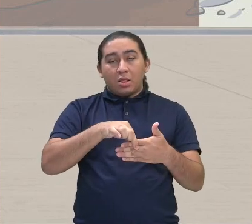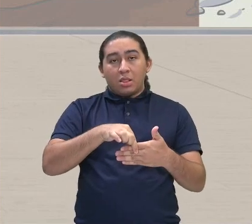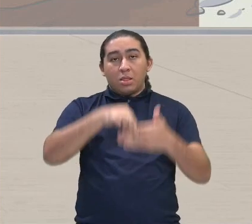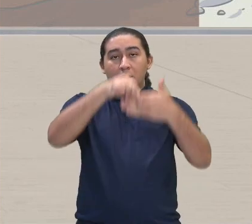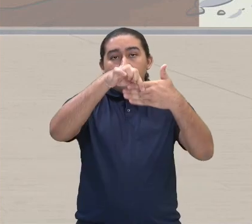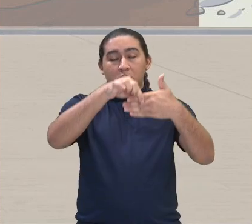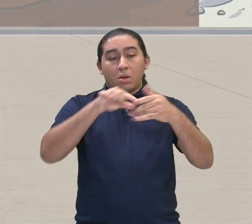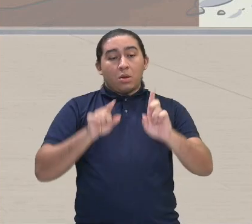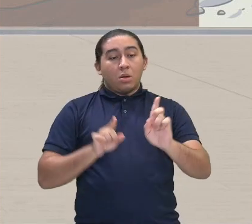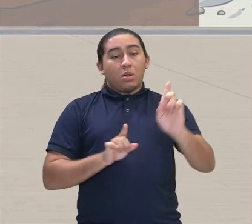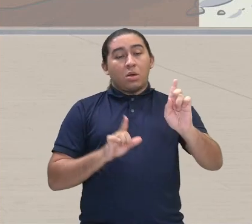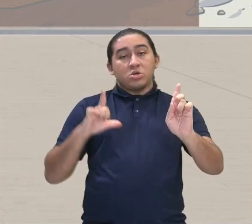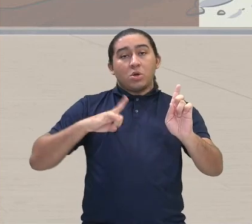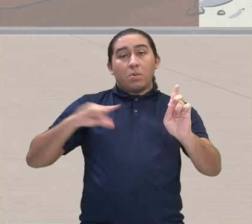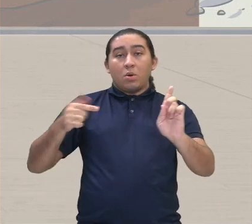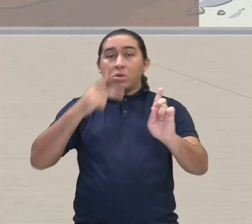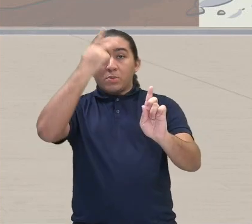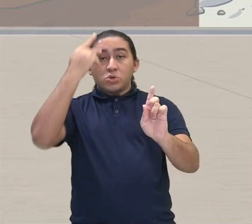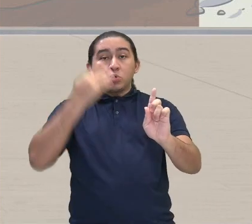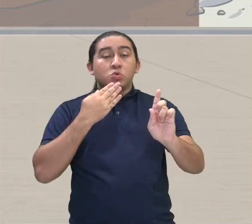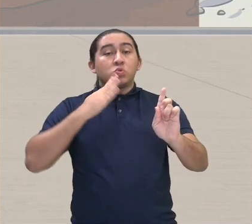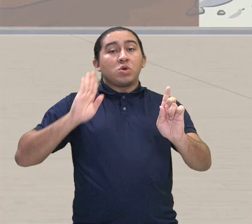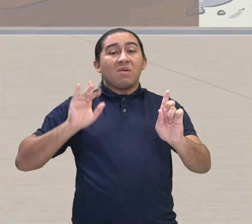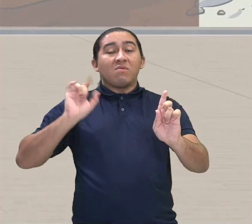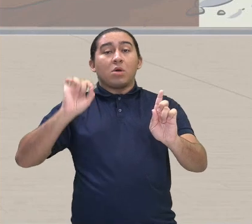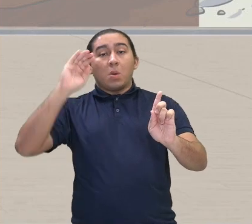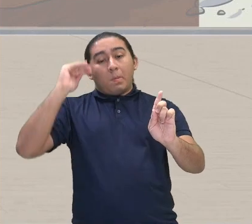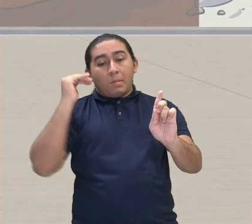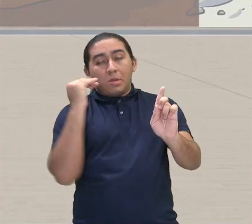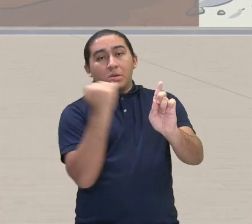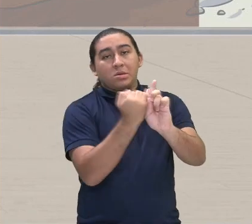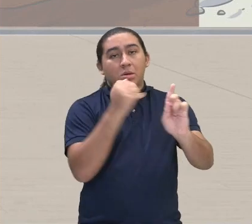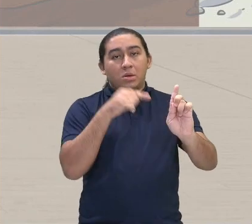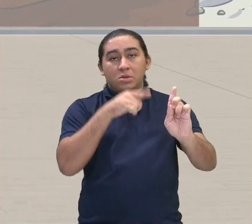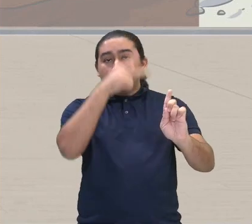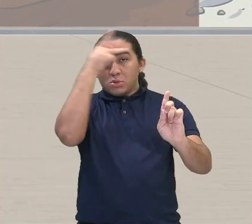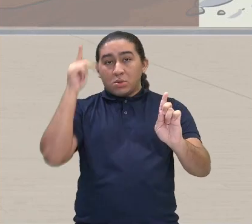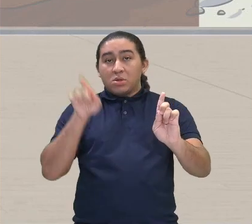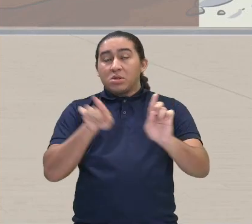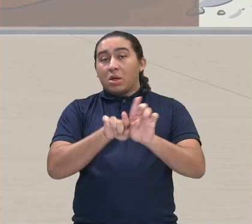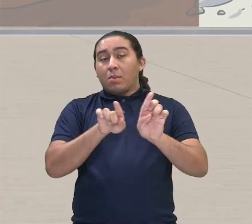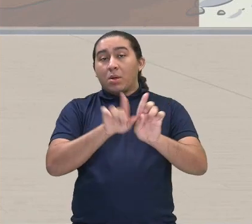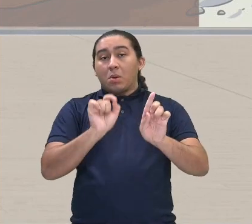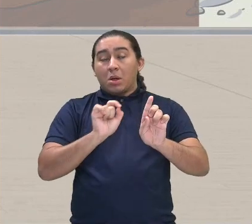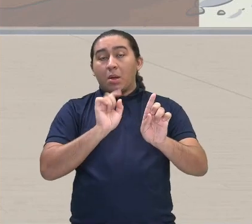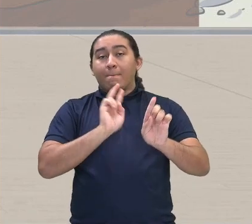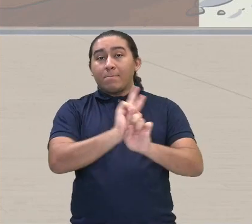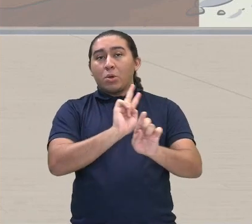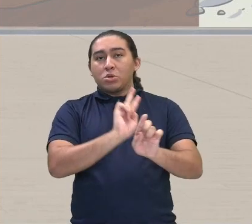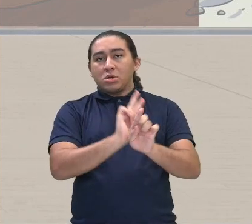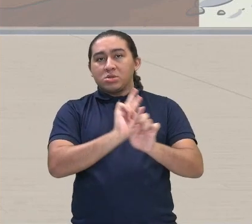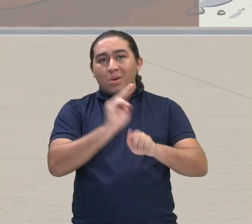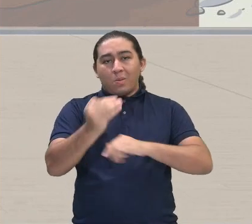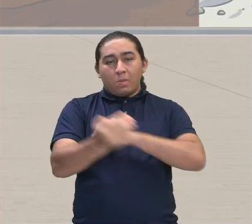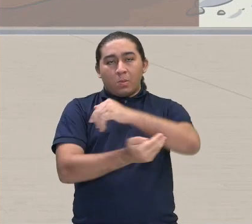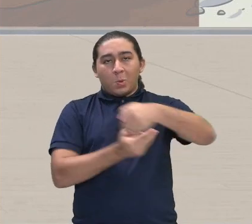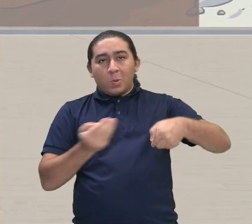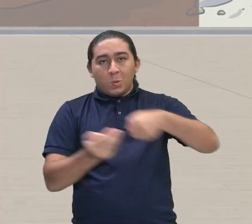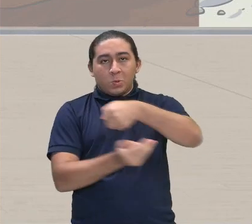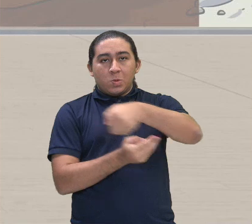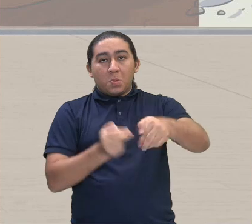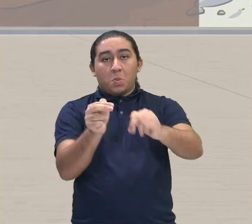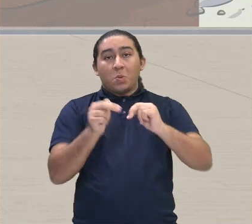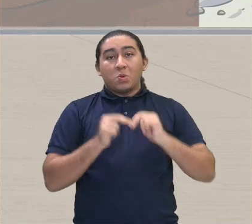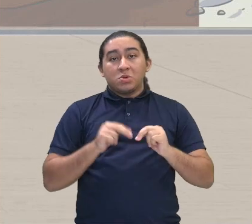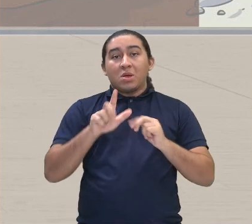lhe faziam, na verdade, o juramento de fidelidade, tá? E de proteção mútua. E é isso que vai dar origem à